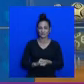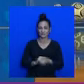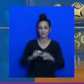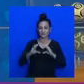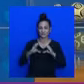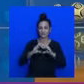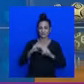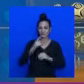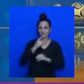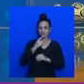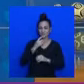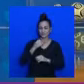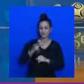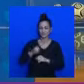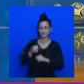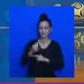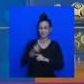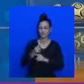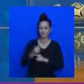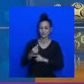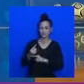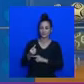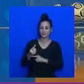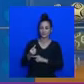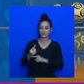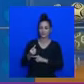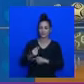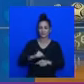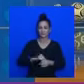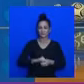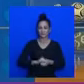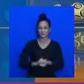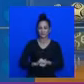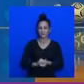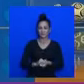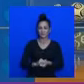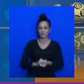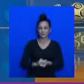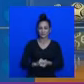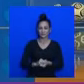Bola vermelha, número 21. Vermelha, 21.